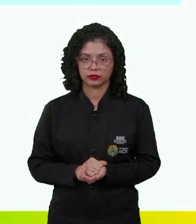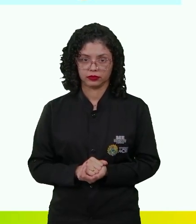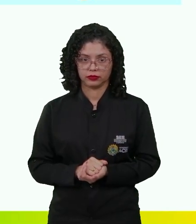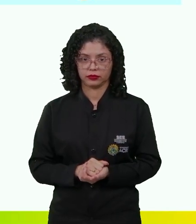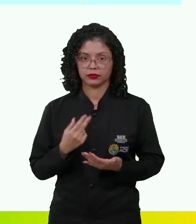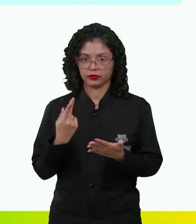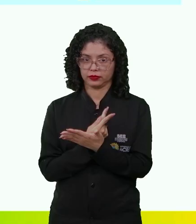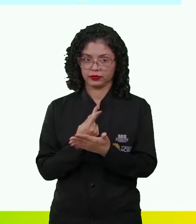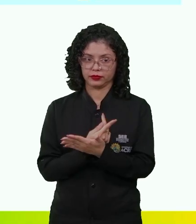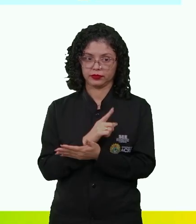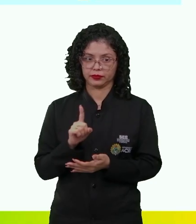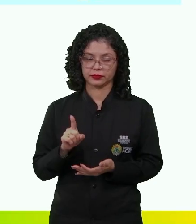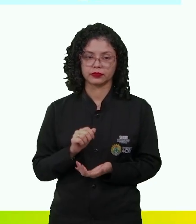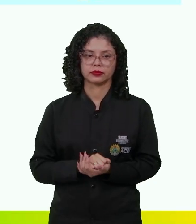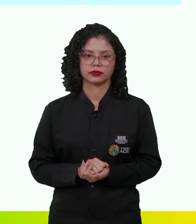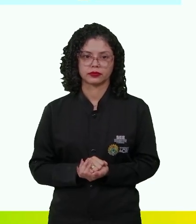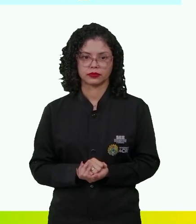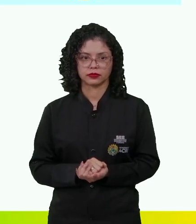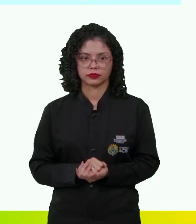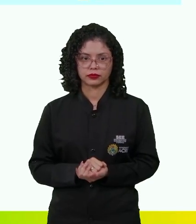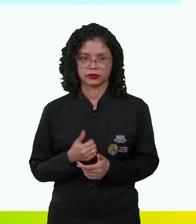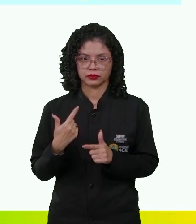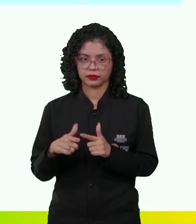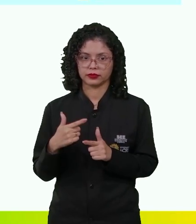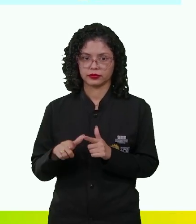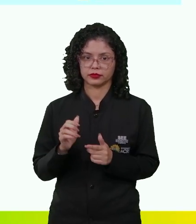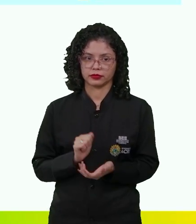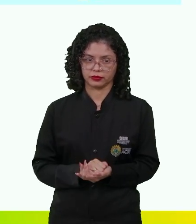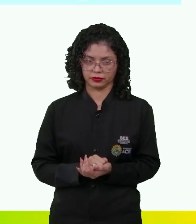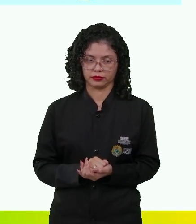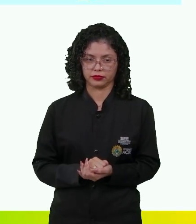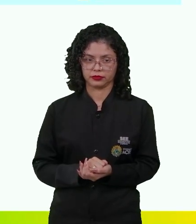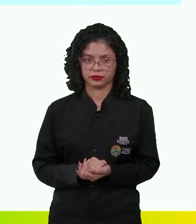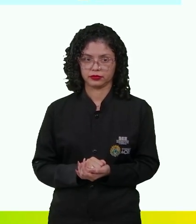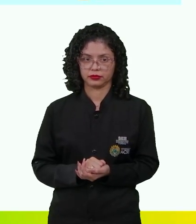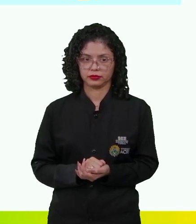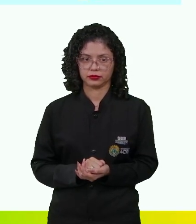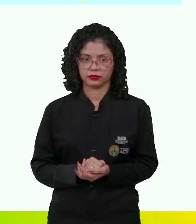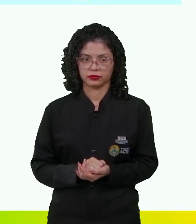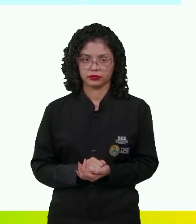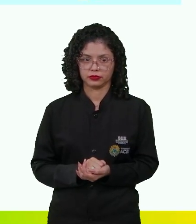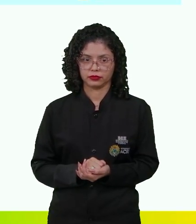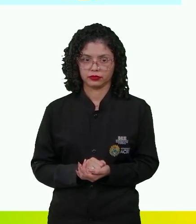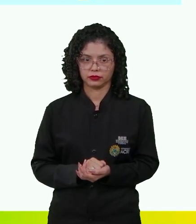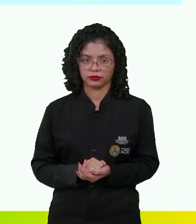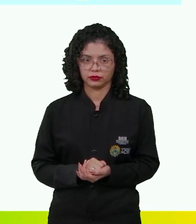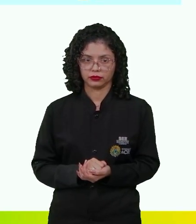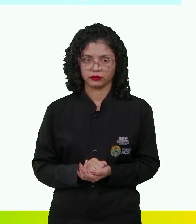uma que não é. Problemas sociais?